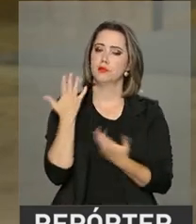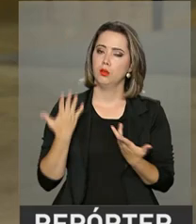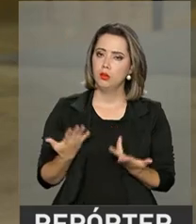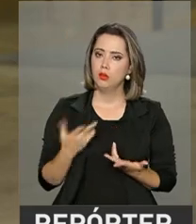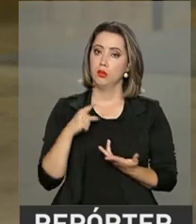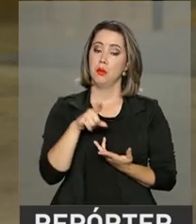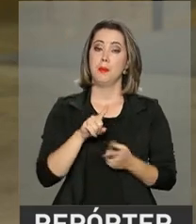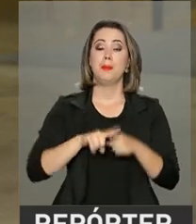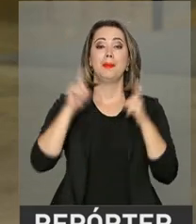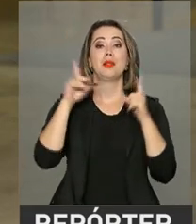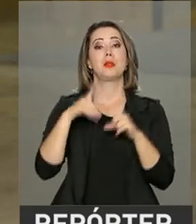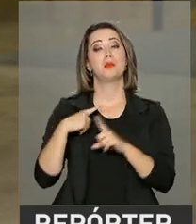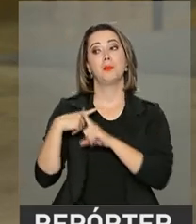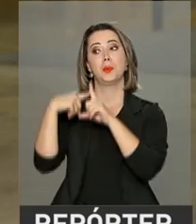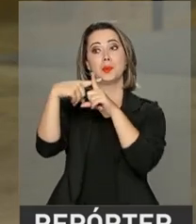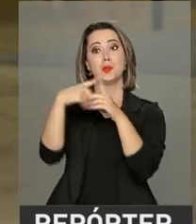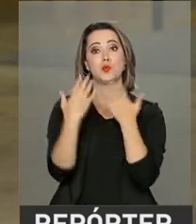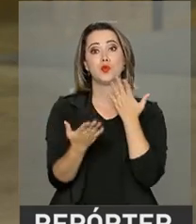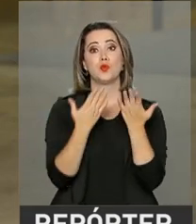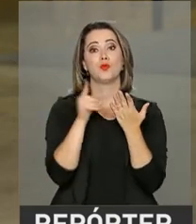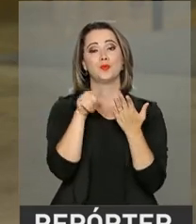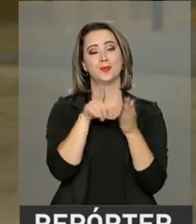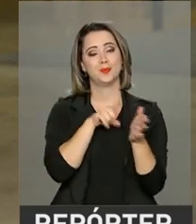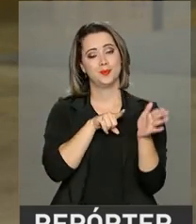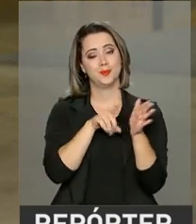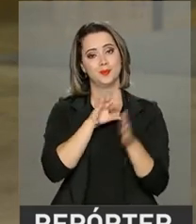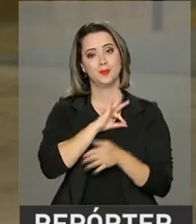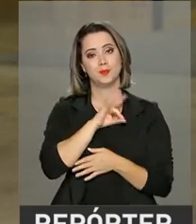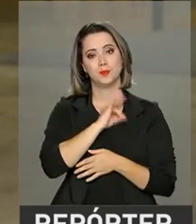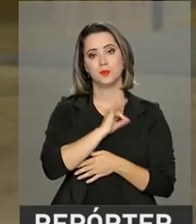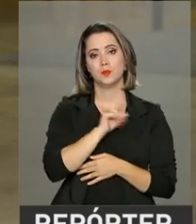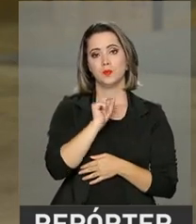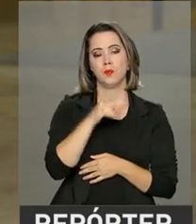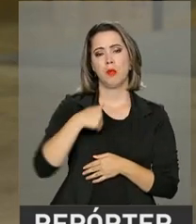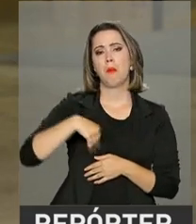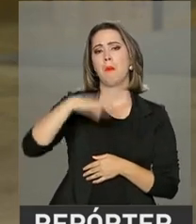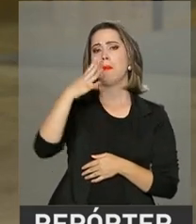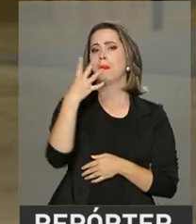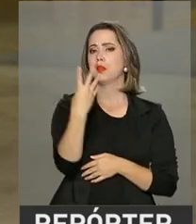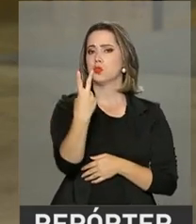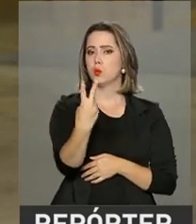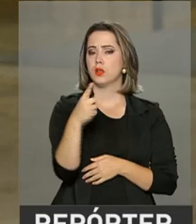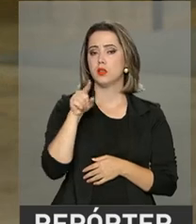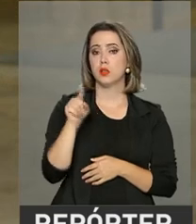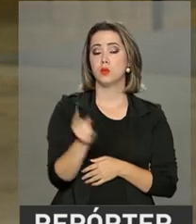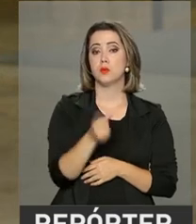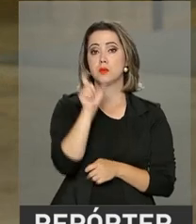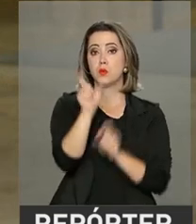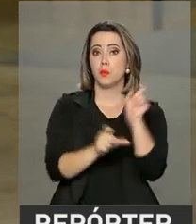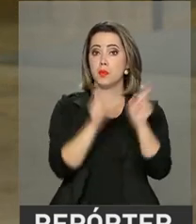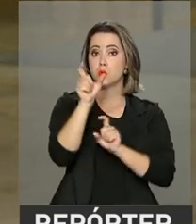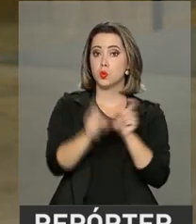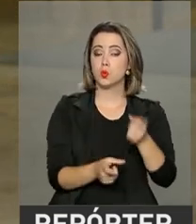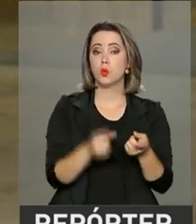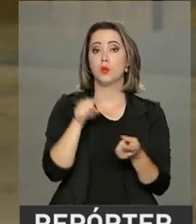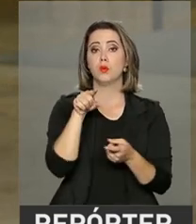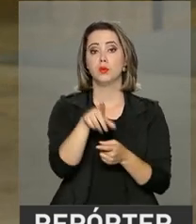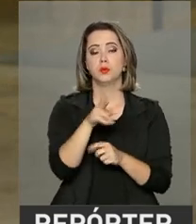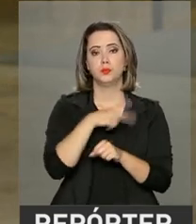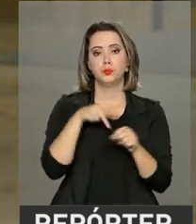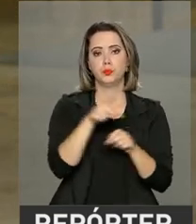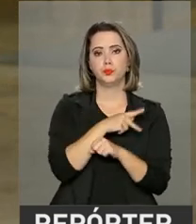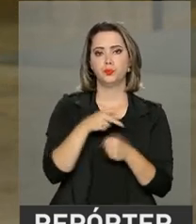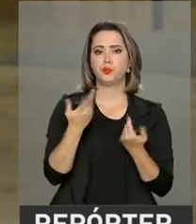dado positivo desse balanço da Polícia Rodoviária Federal é que mais de 42 mil pessoas, condutores, motoristas no